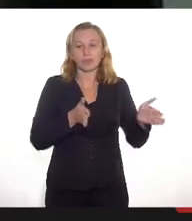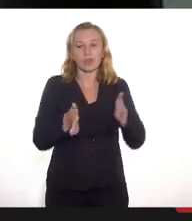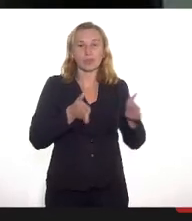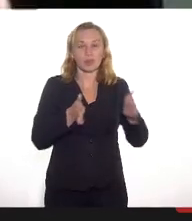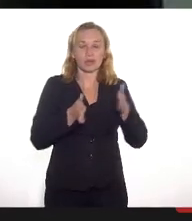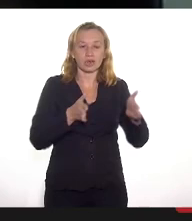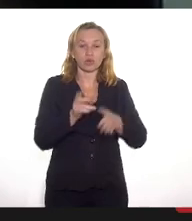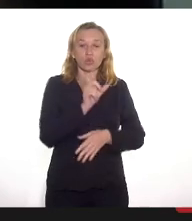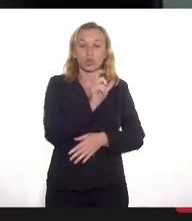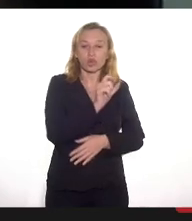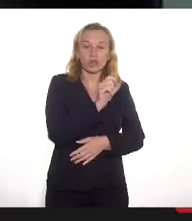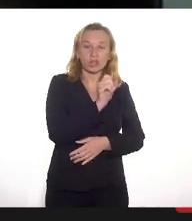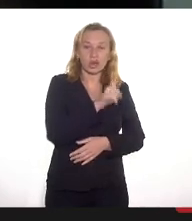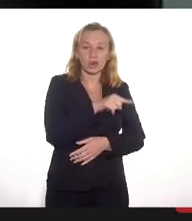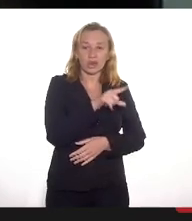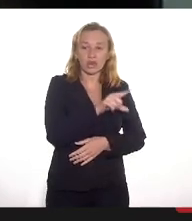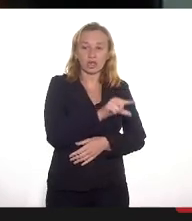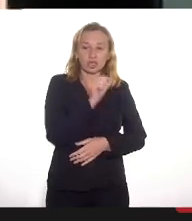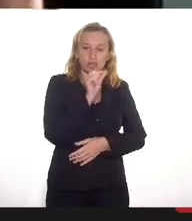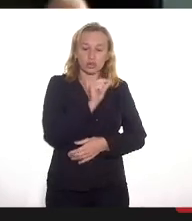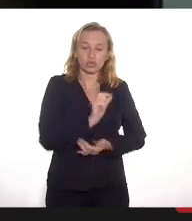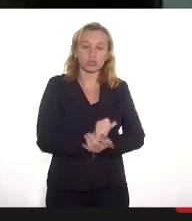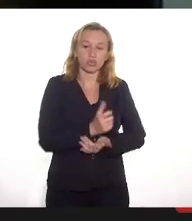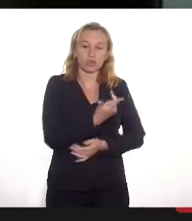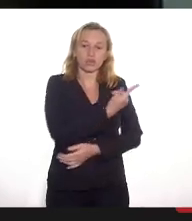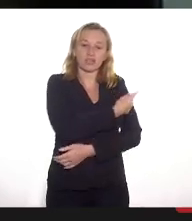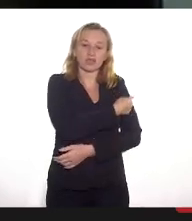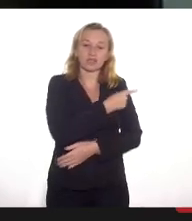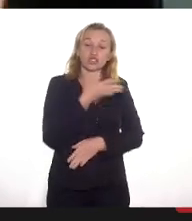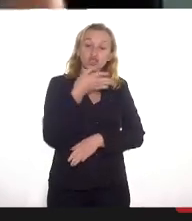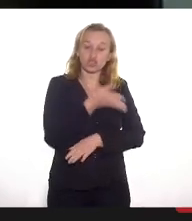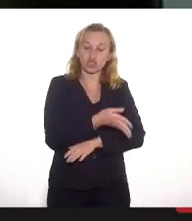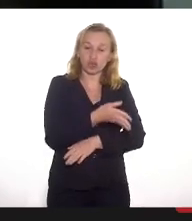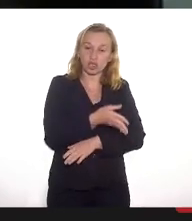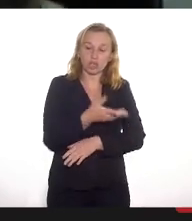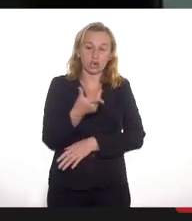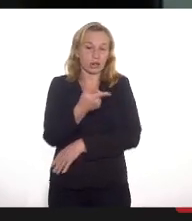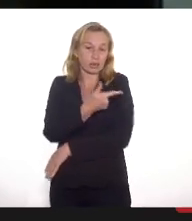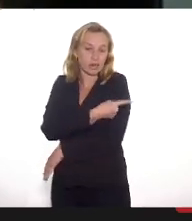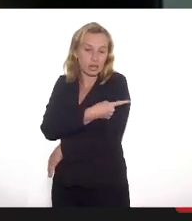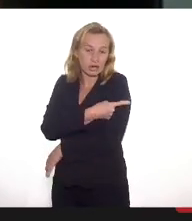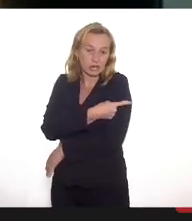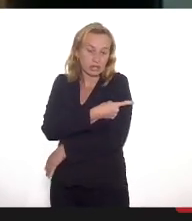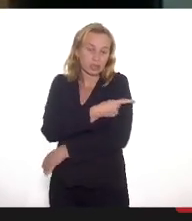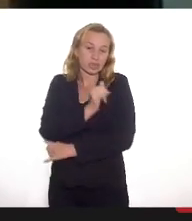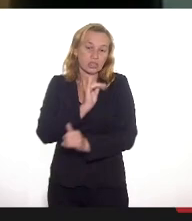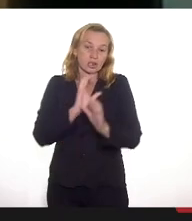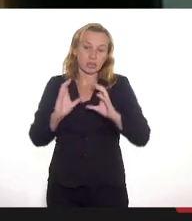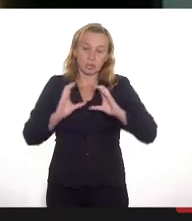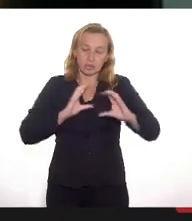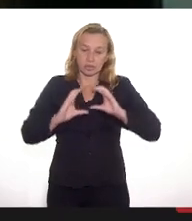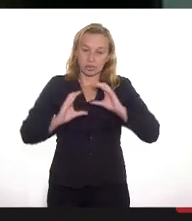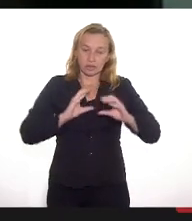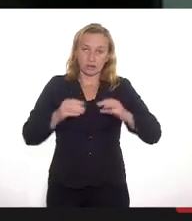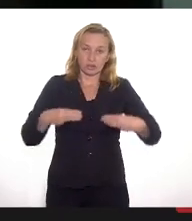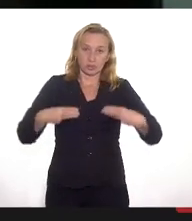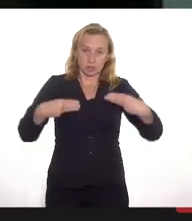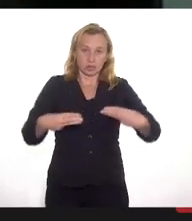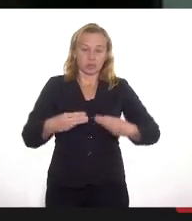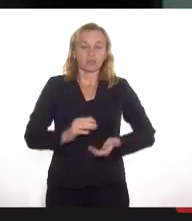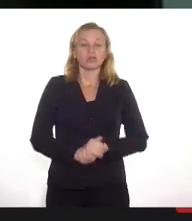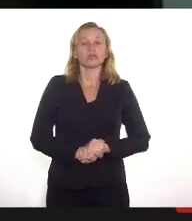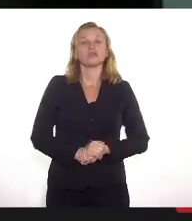a decisão né A vacina que chega vacina aqui aplicada EA comunicação ao Ministério né